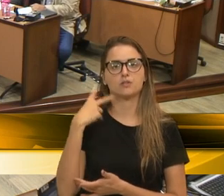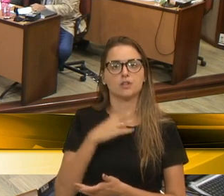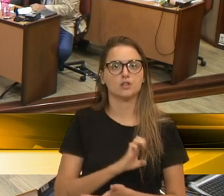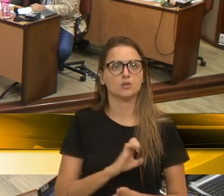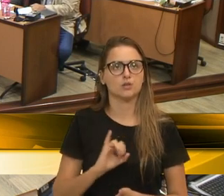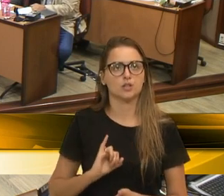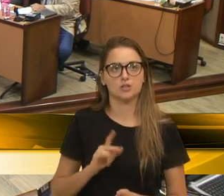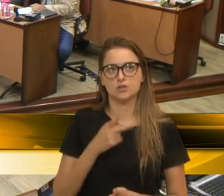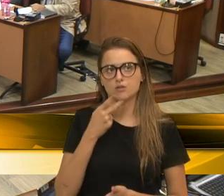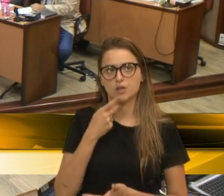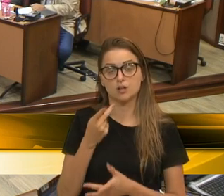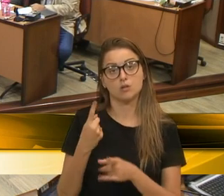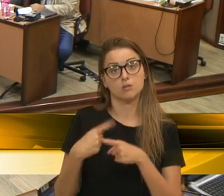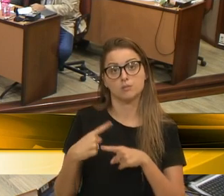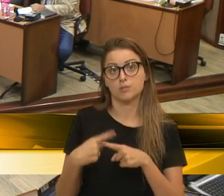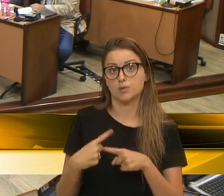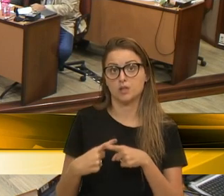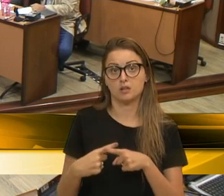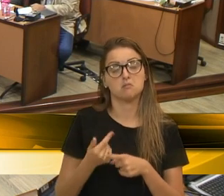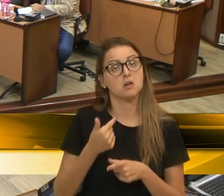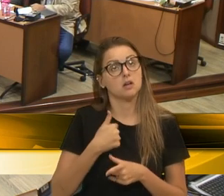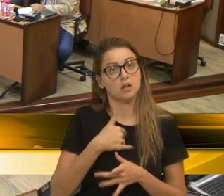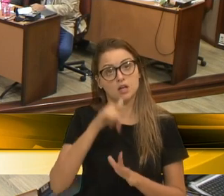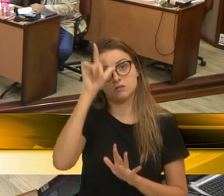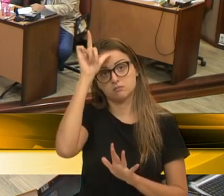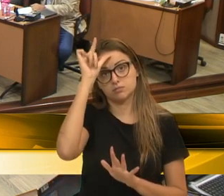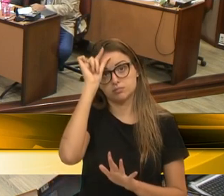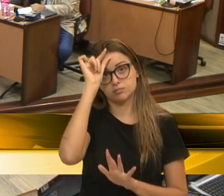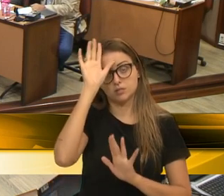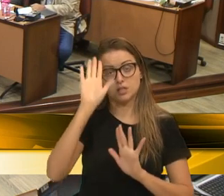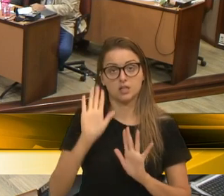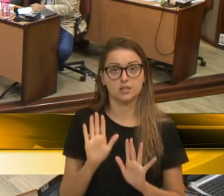né? Porque eu, graças a Deus,